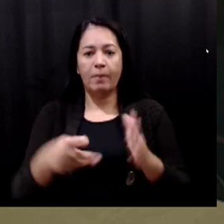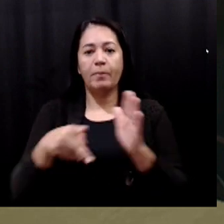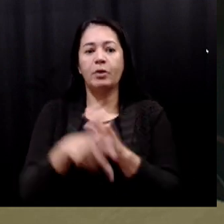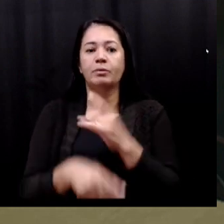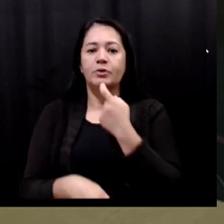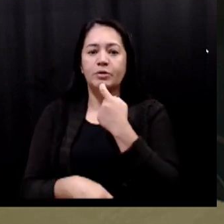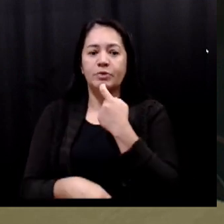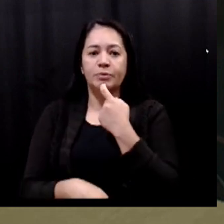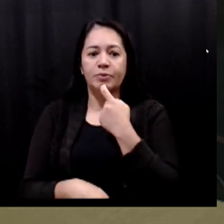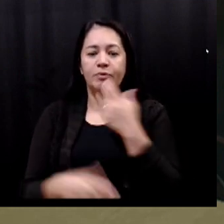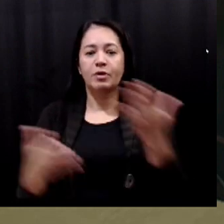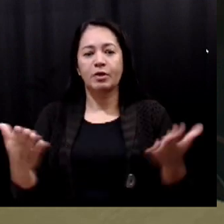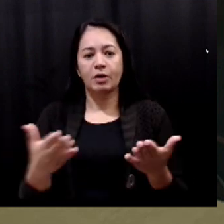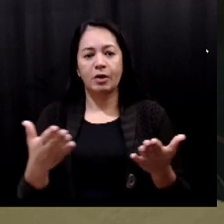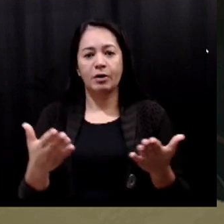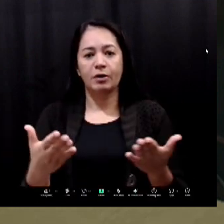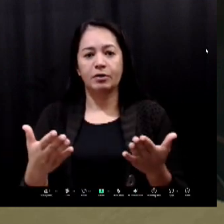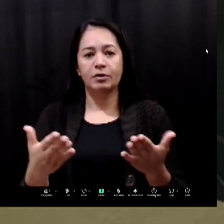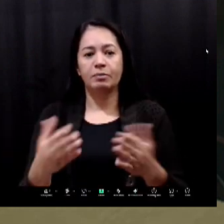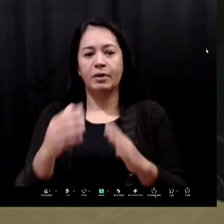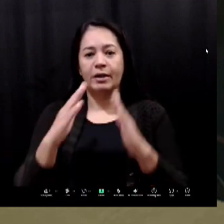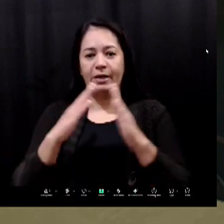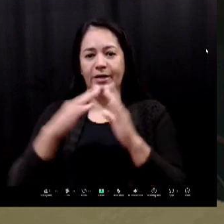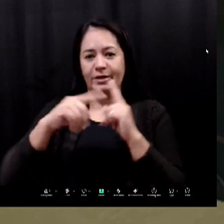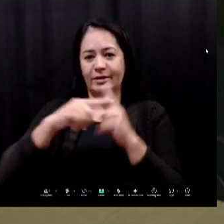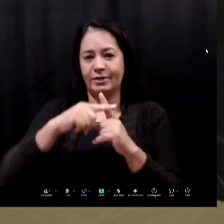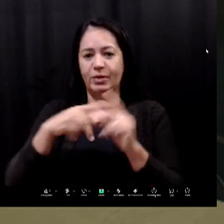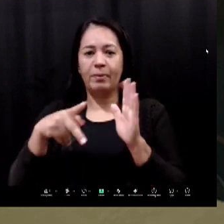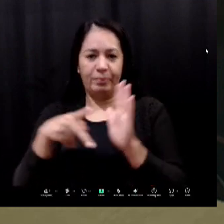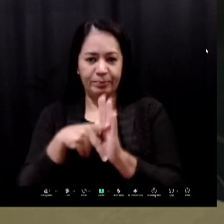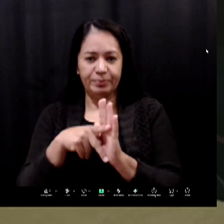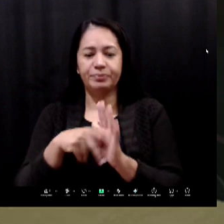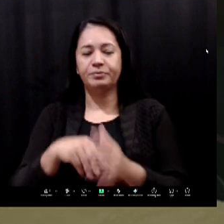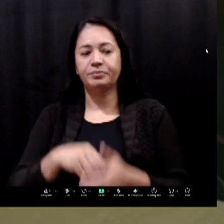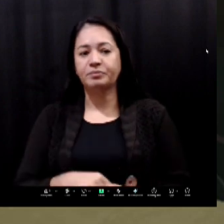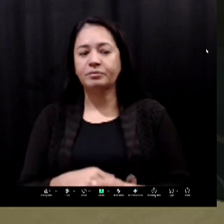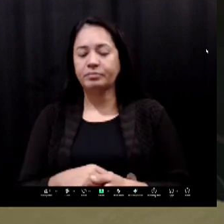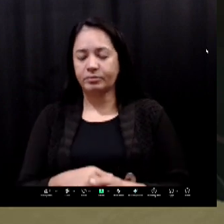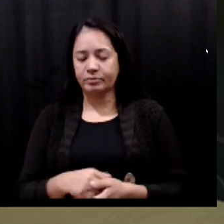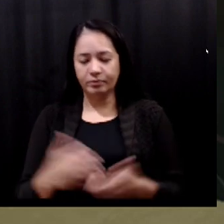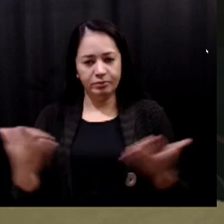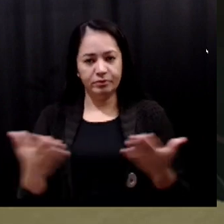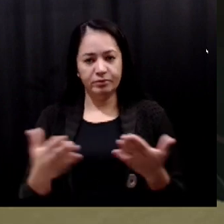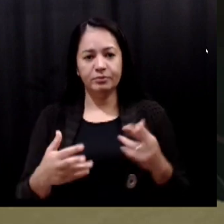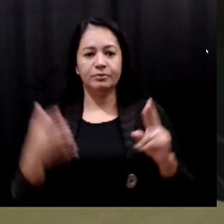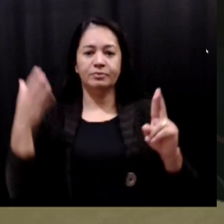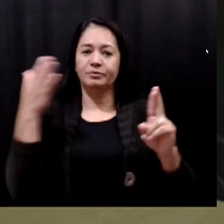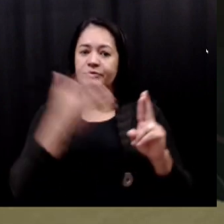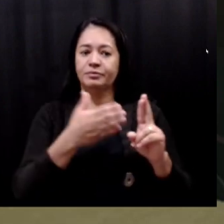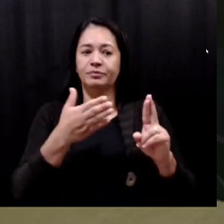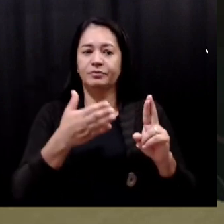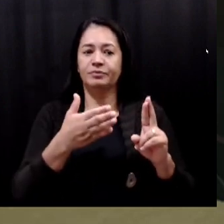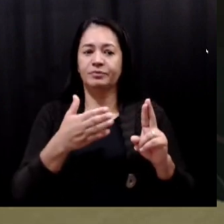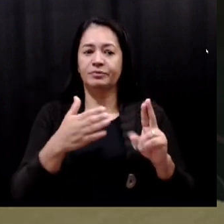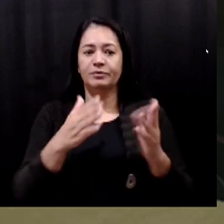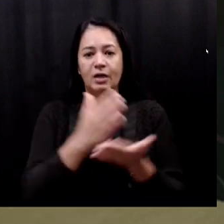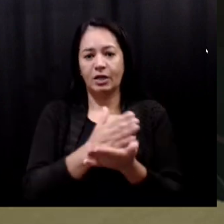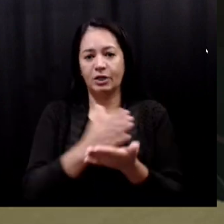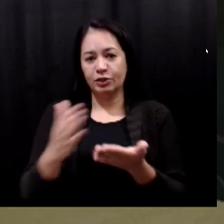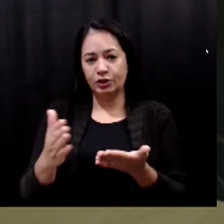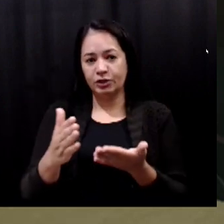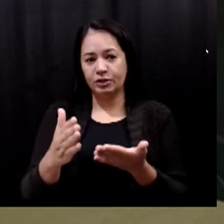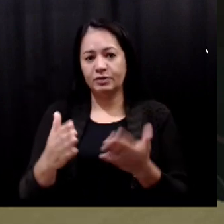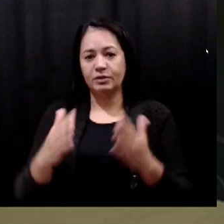atualizado para a Arquidiocese de Campinas, entidade que atualmente representa a divisão territorial da Igreja Católica